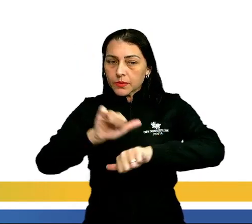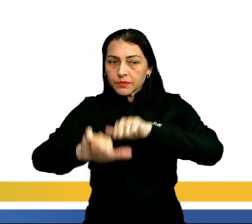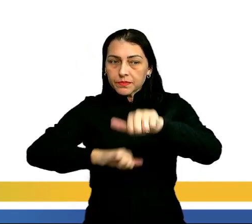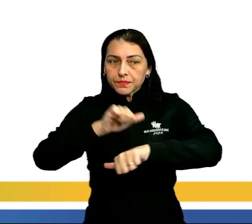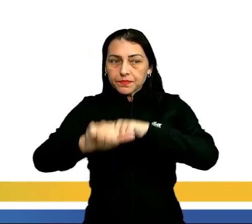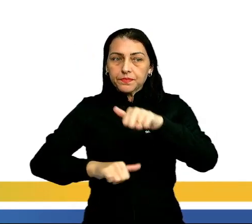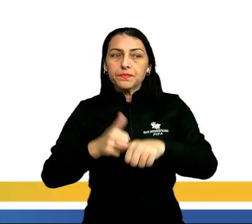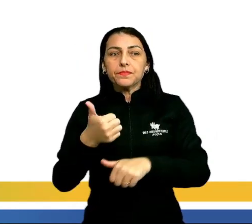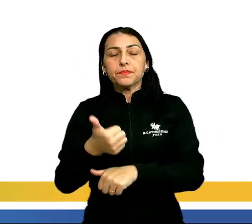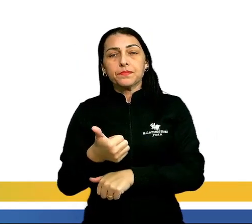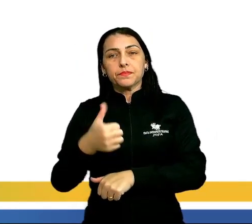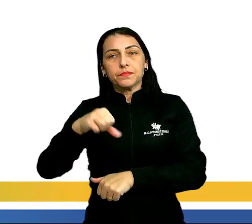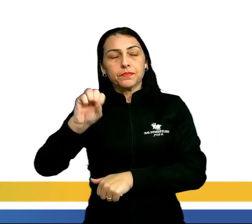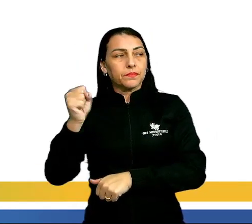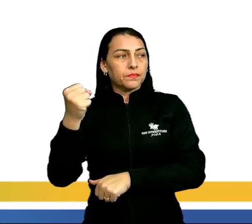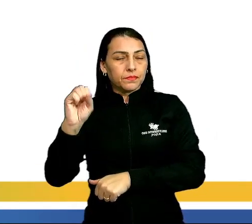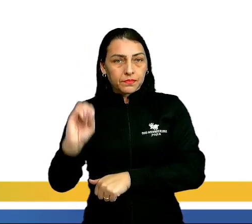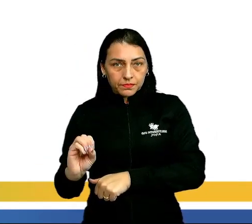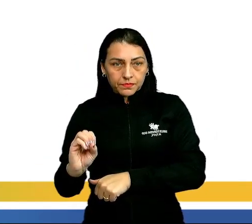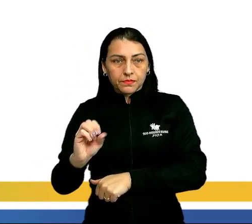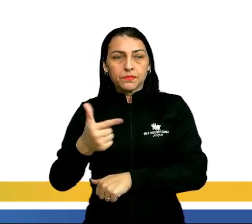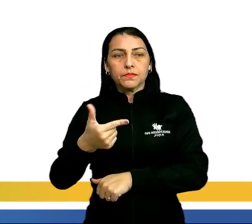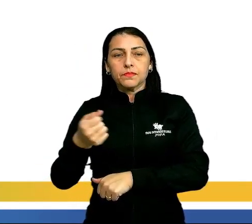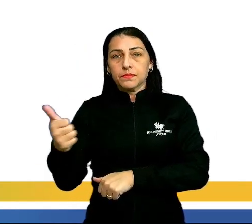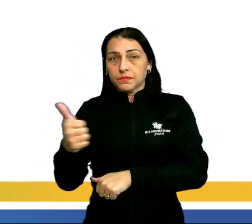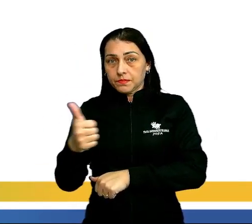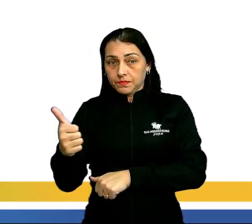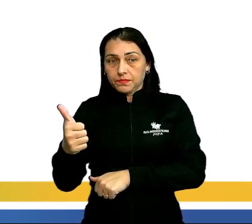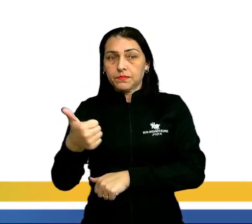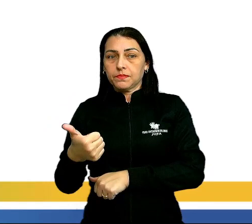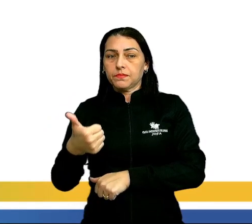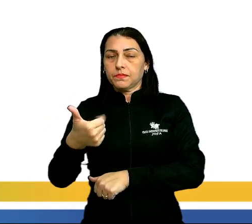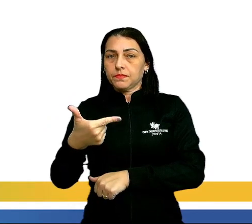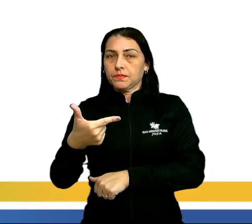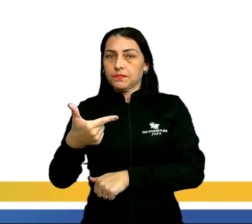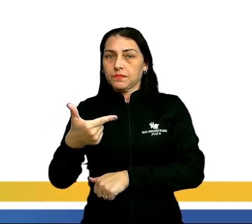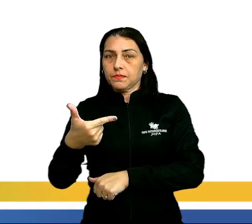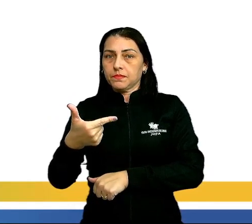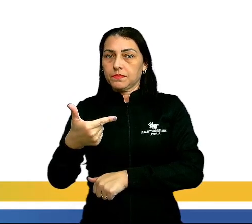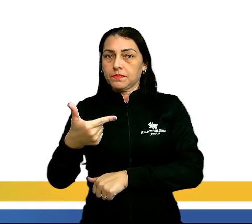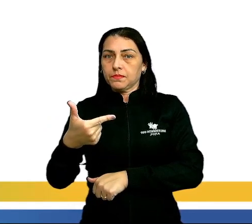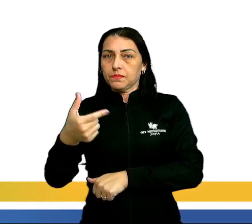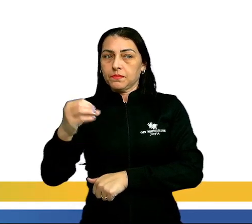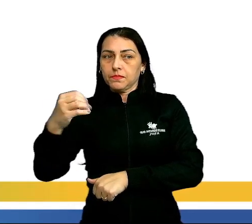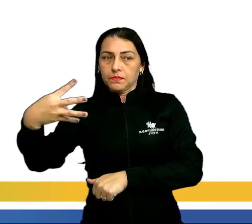mudanças. 1980, 2011, 2040.